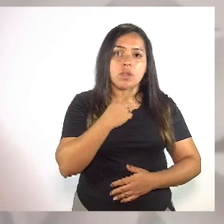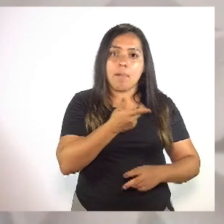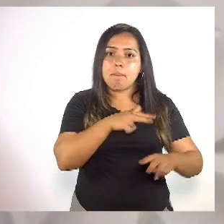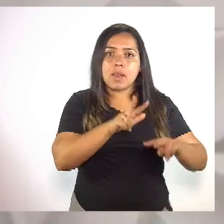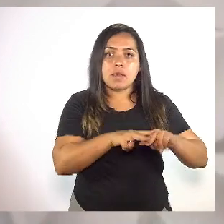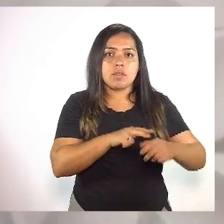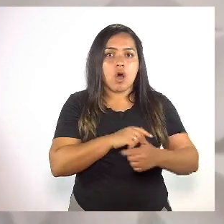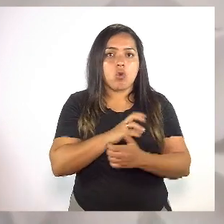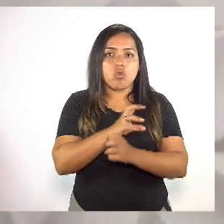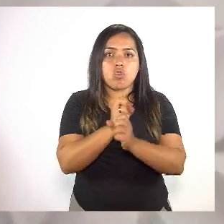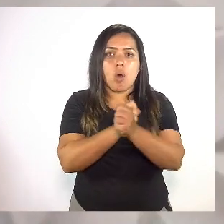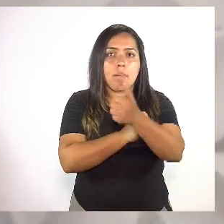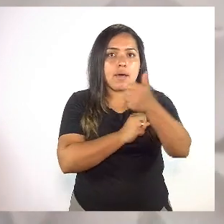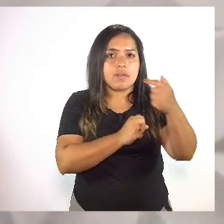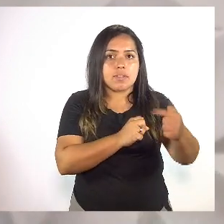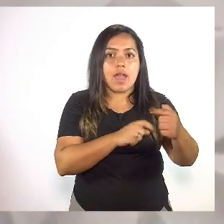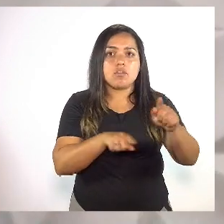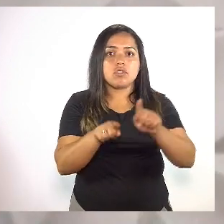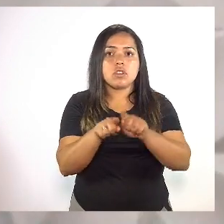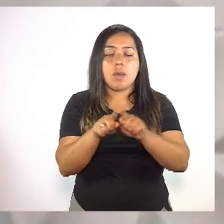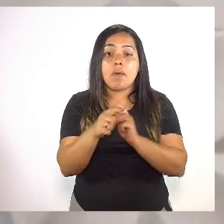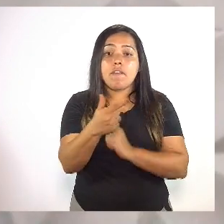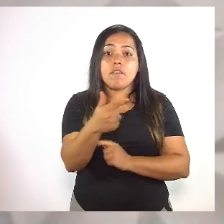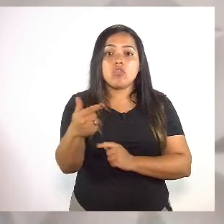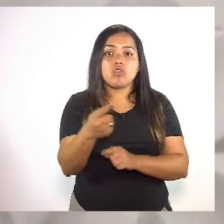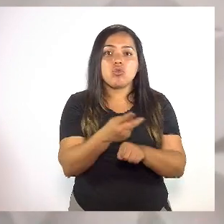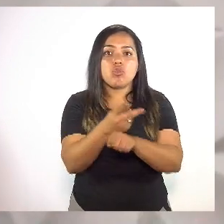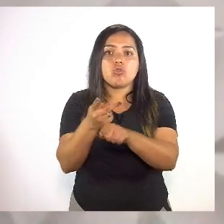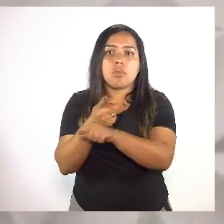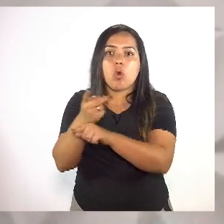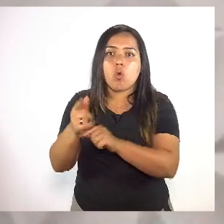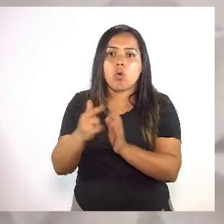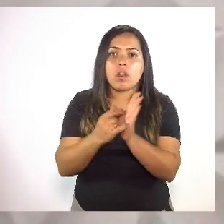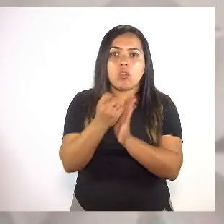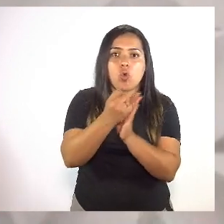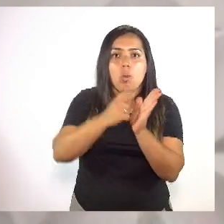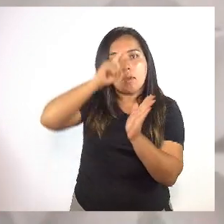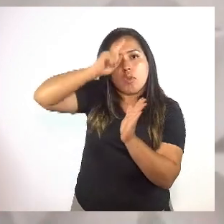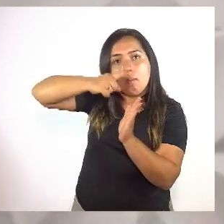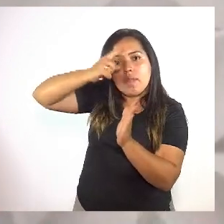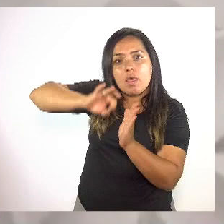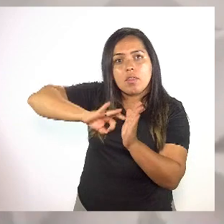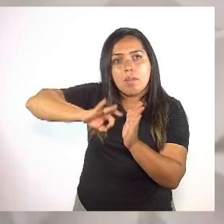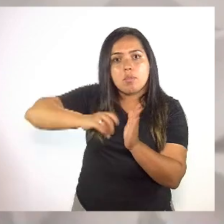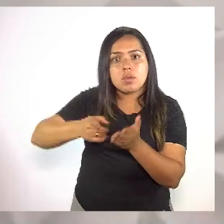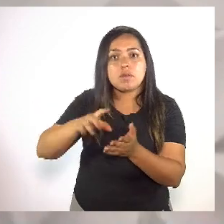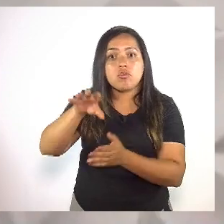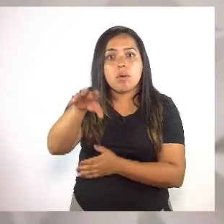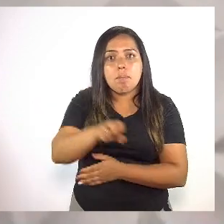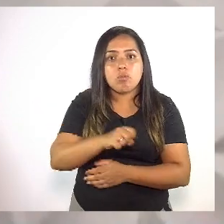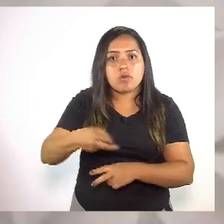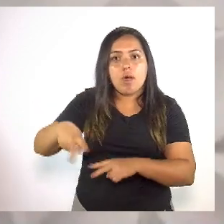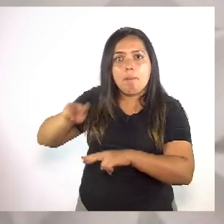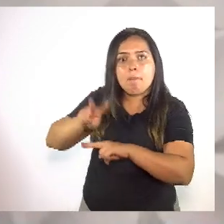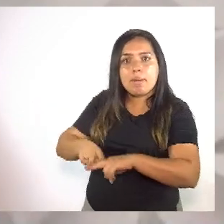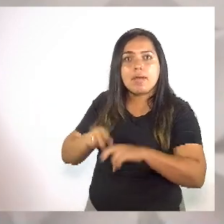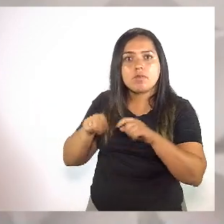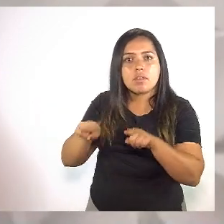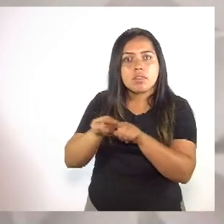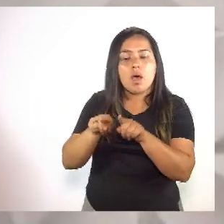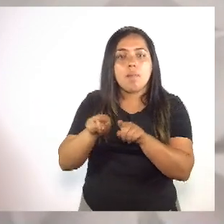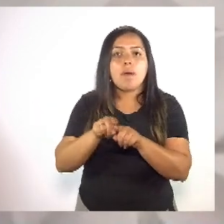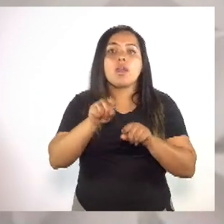22 mandados de busca e apreensão. Vossa Excelência conhece como ninguém o que representou a